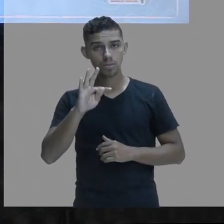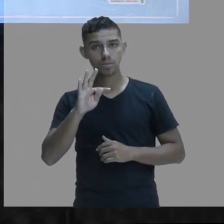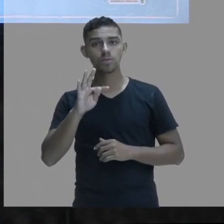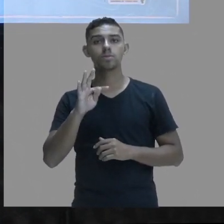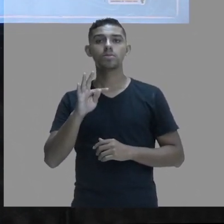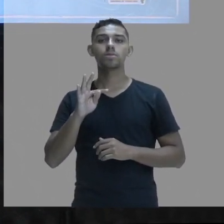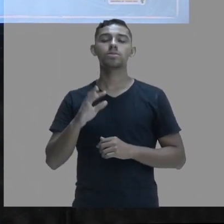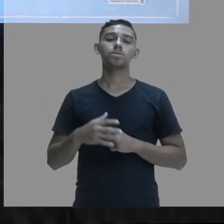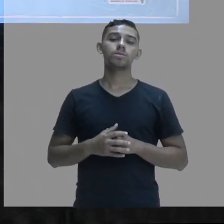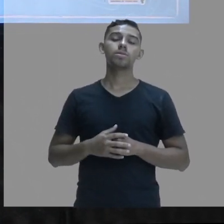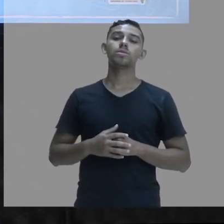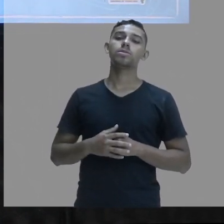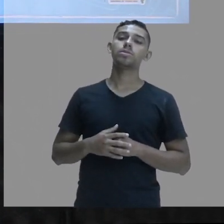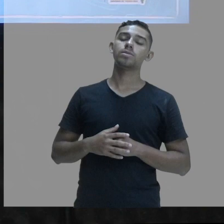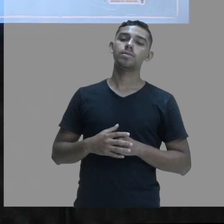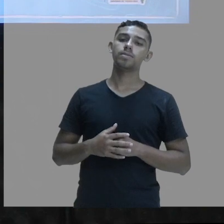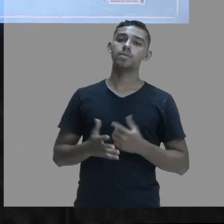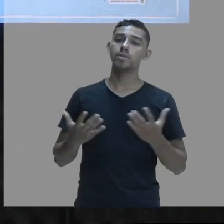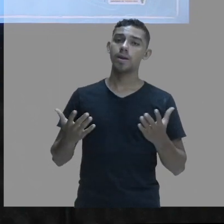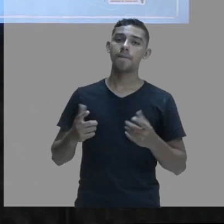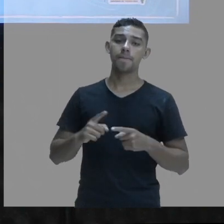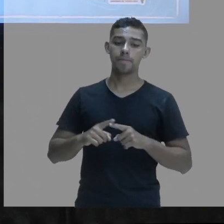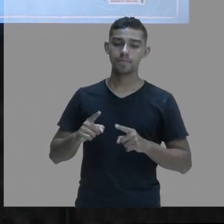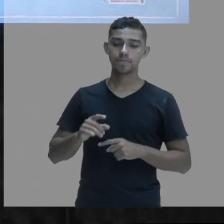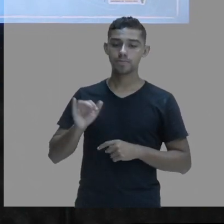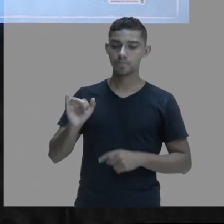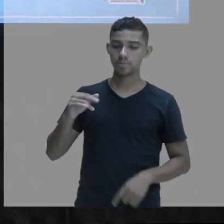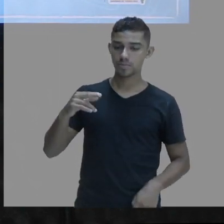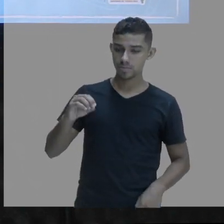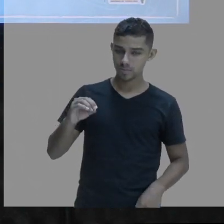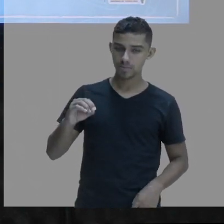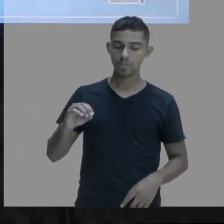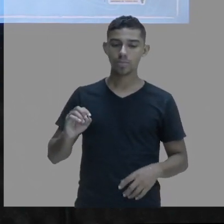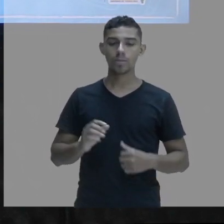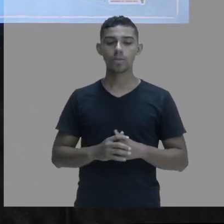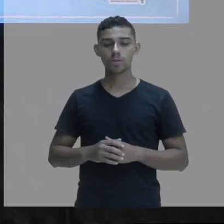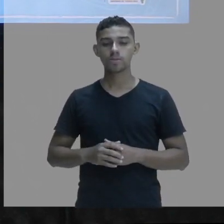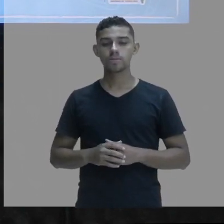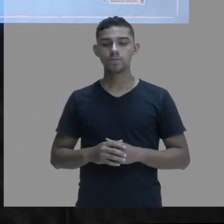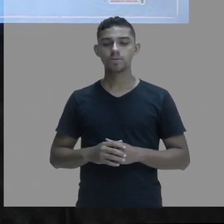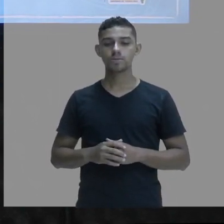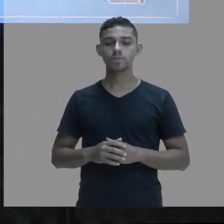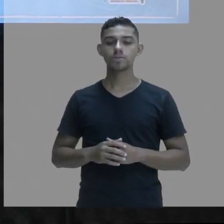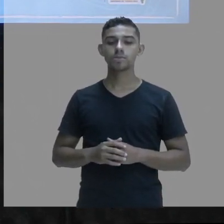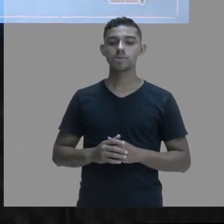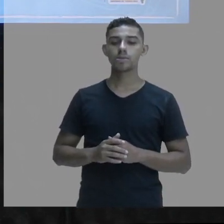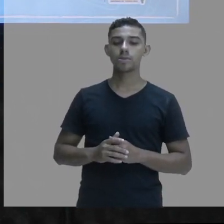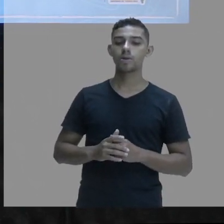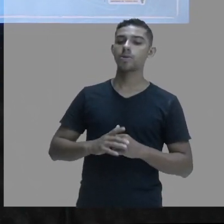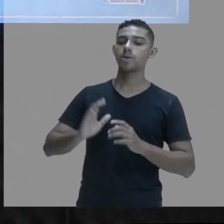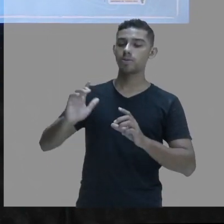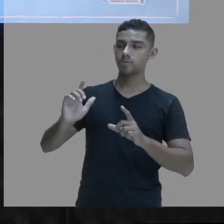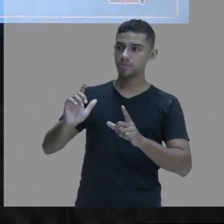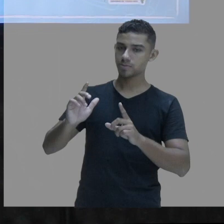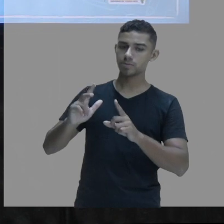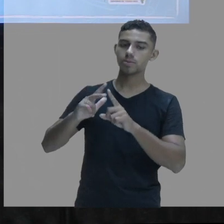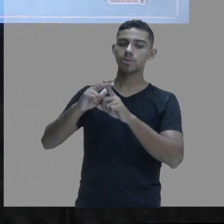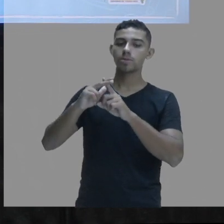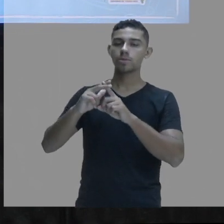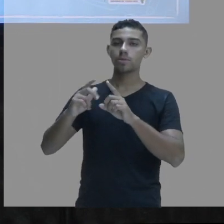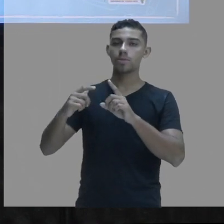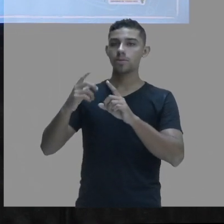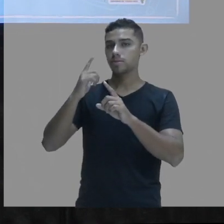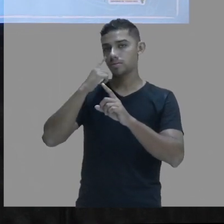carbonos, mais a terminação ino. Então, o alcino de 2 carbonos, o nome é etino. Né?